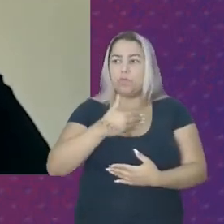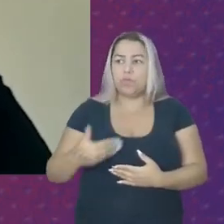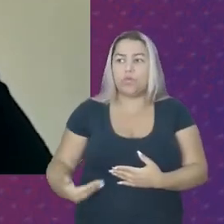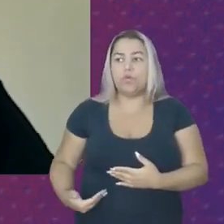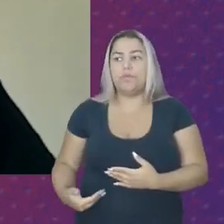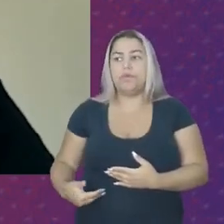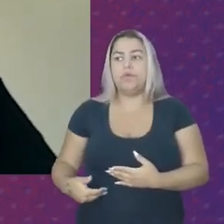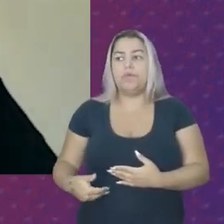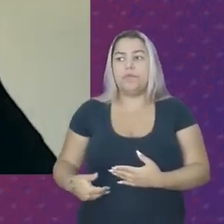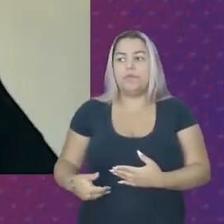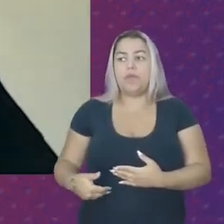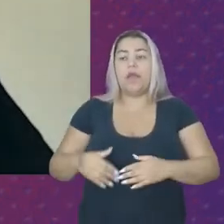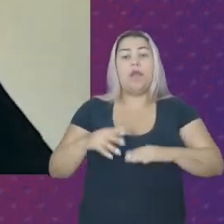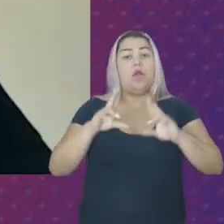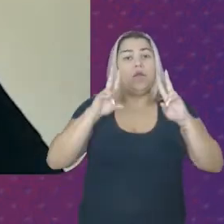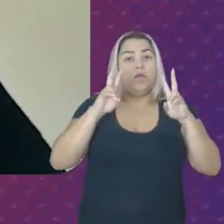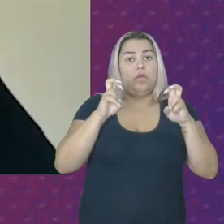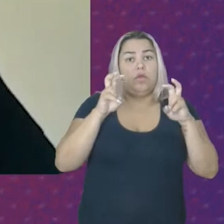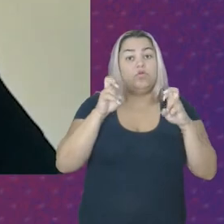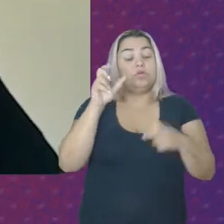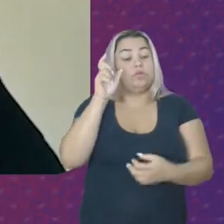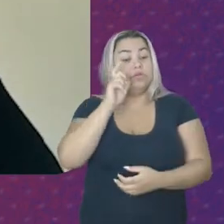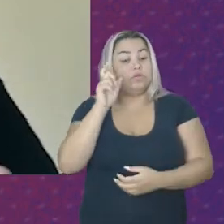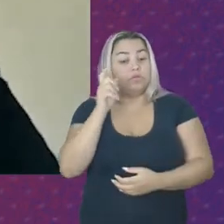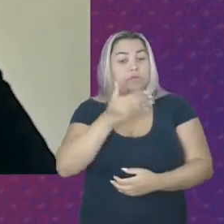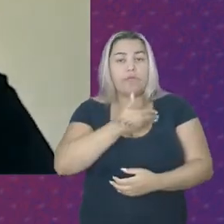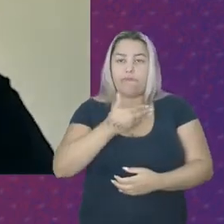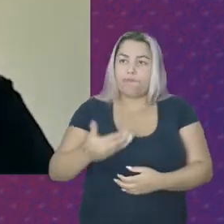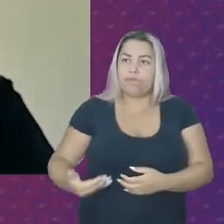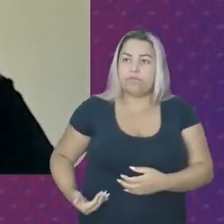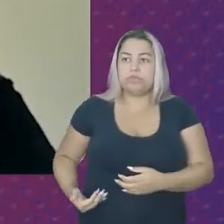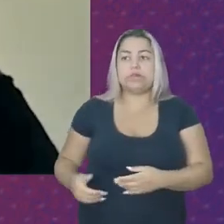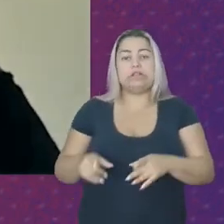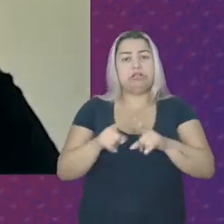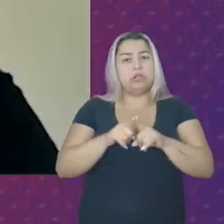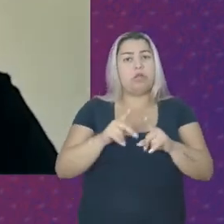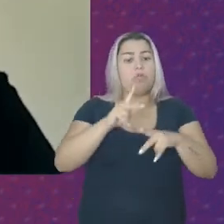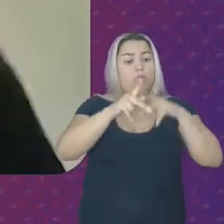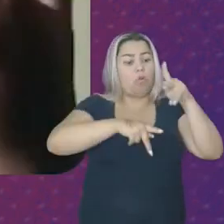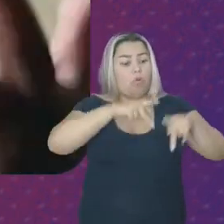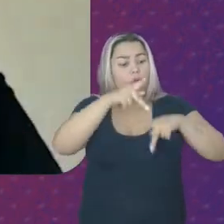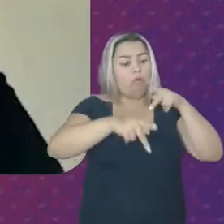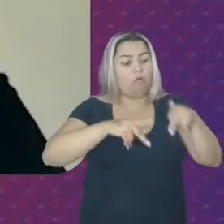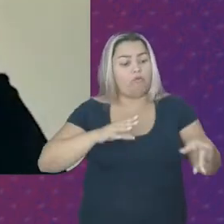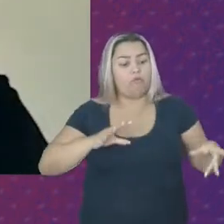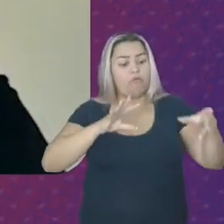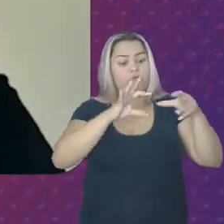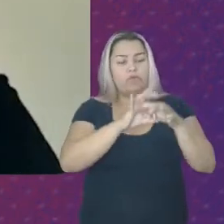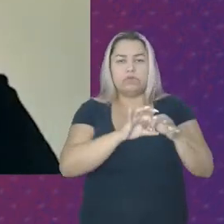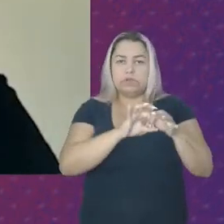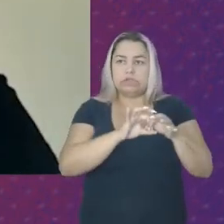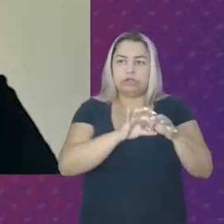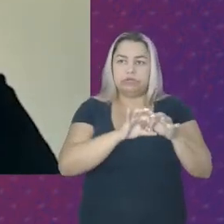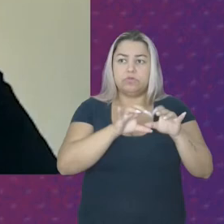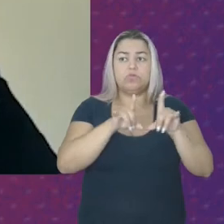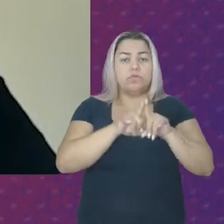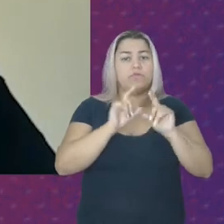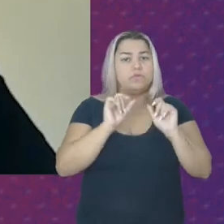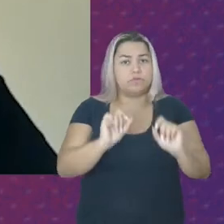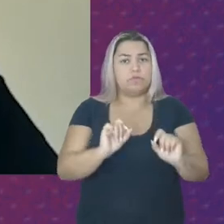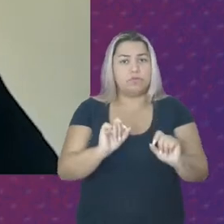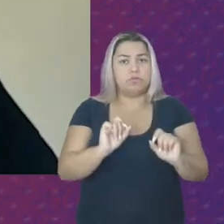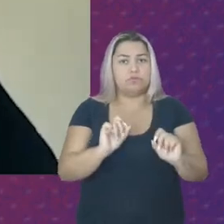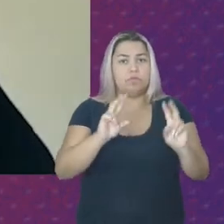com certeza. Os assuntos de interesse público são os assuntos que estão na boca do povo, são os assuntos que estão passando na TV, são os assuntos que